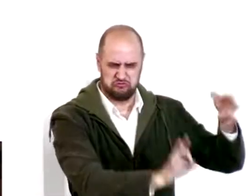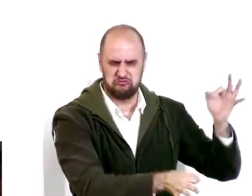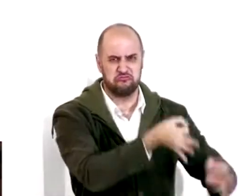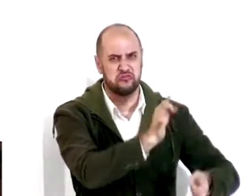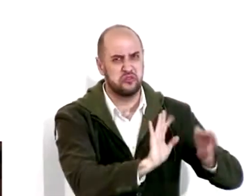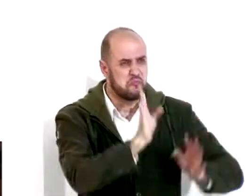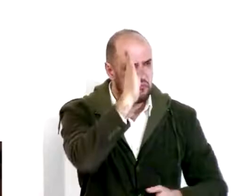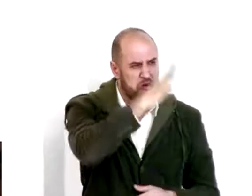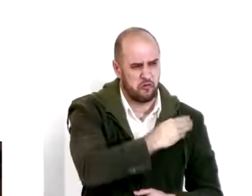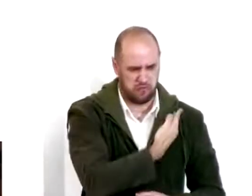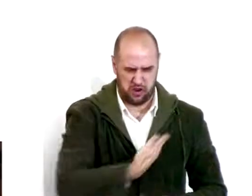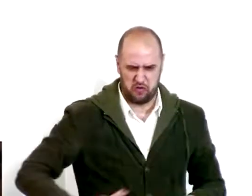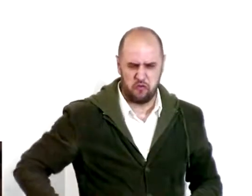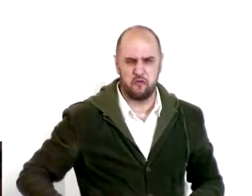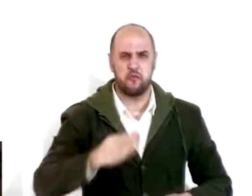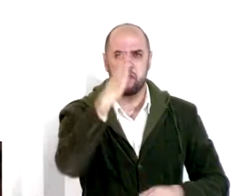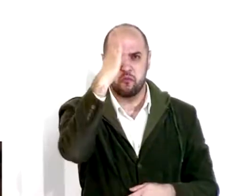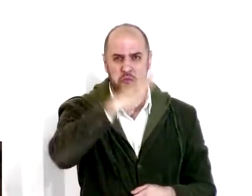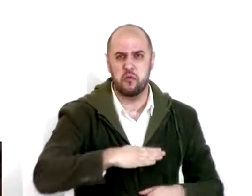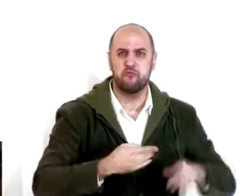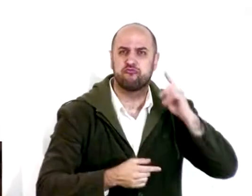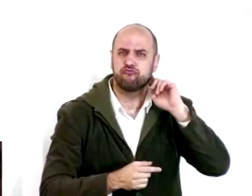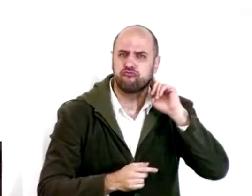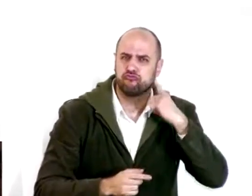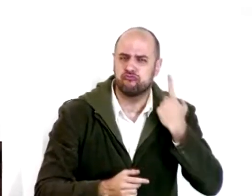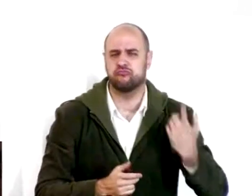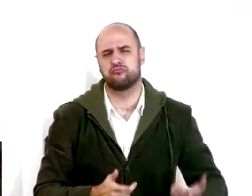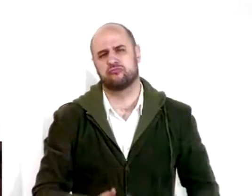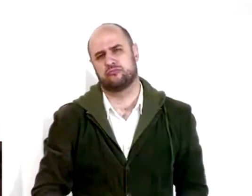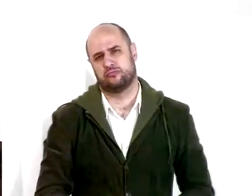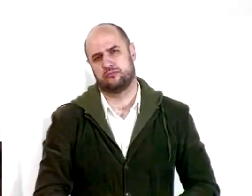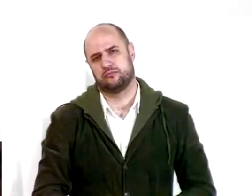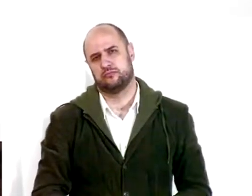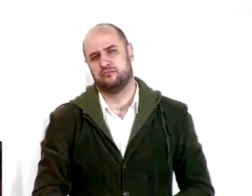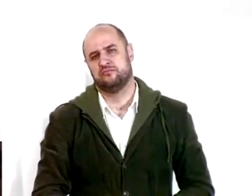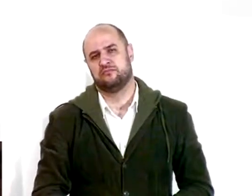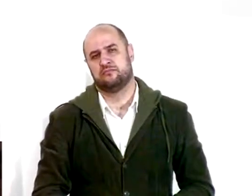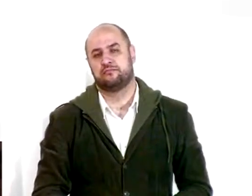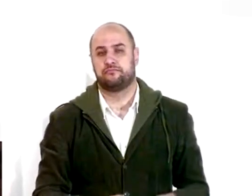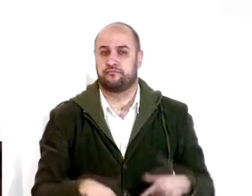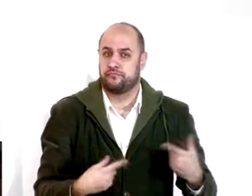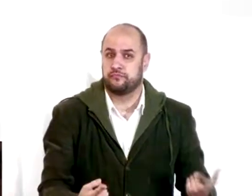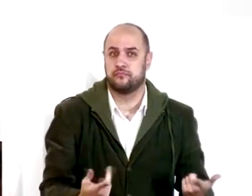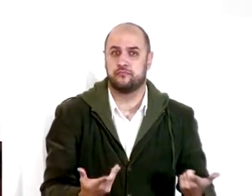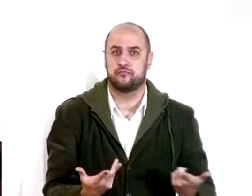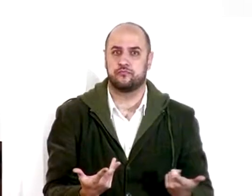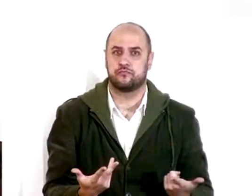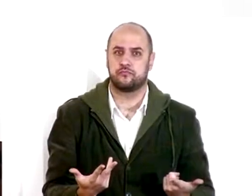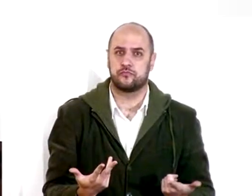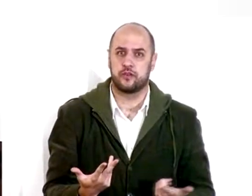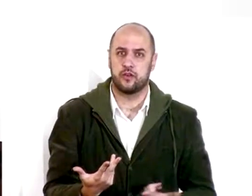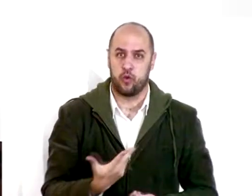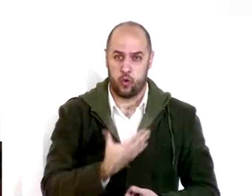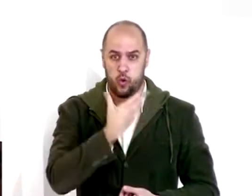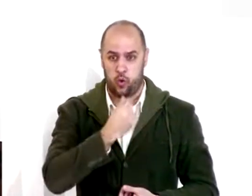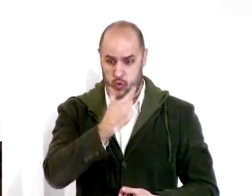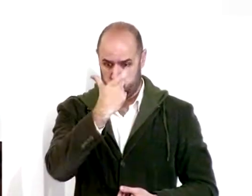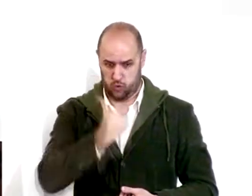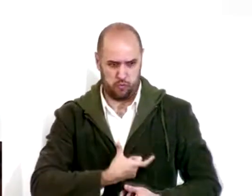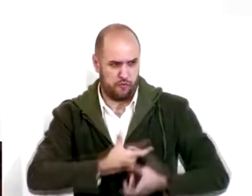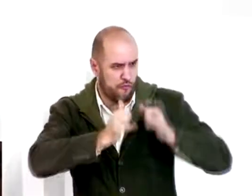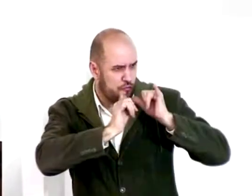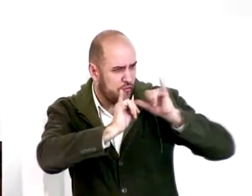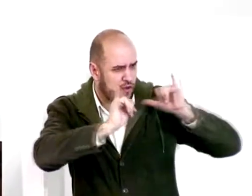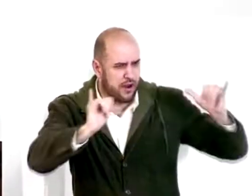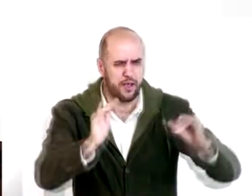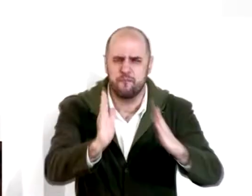e governantes corruptos. E ele se torna então um porta-voz de Deus, clamando ao